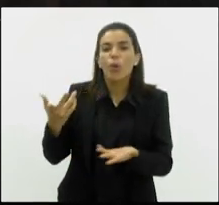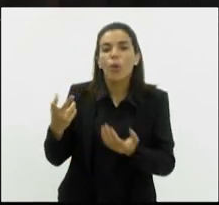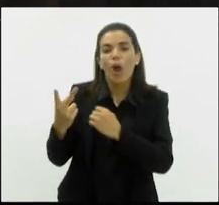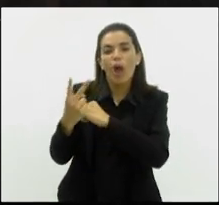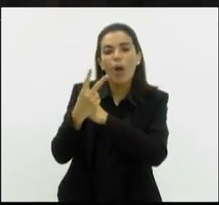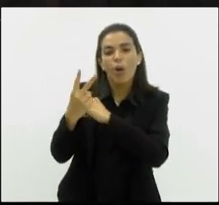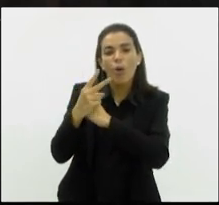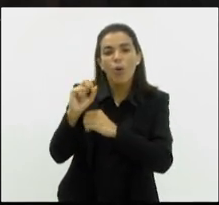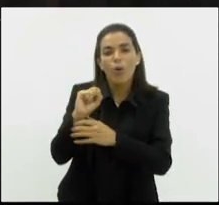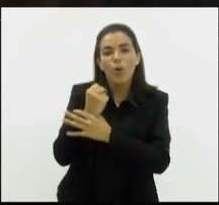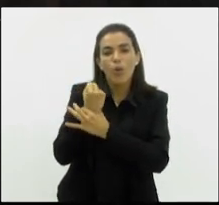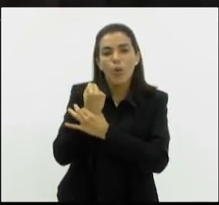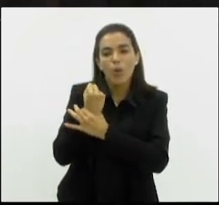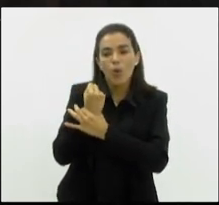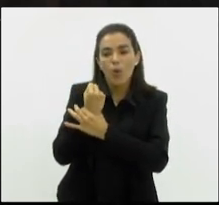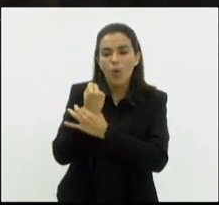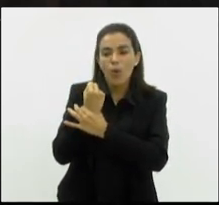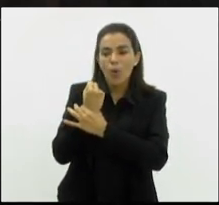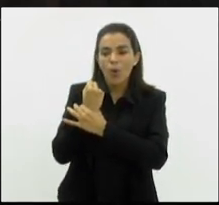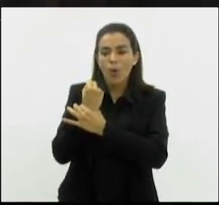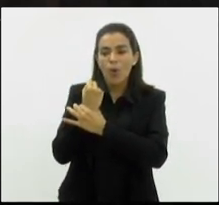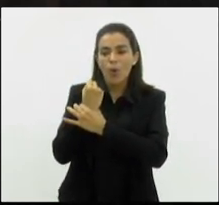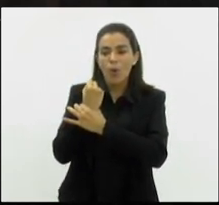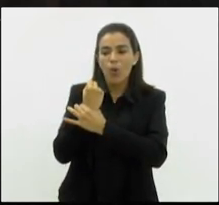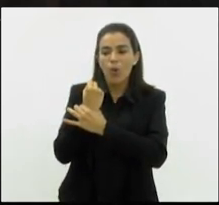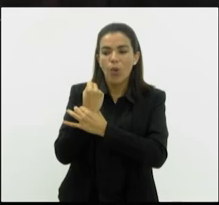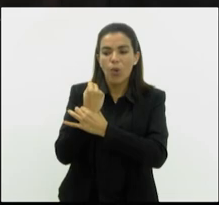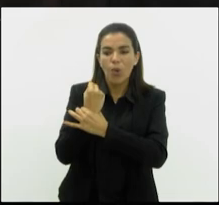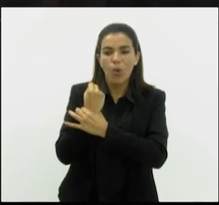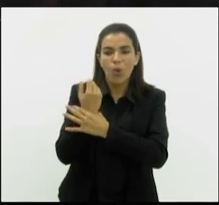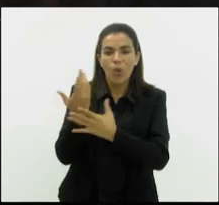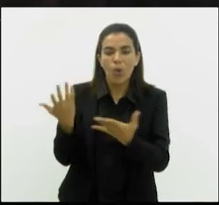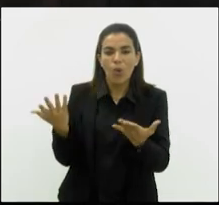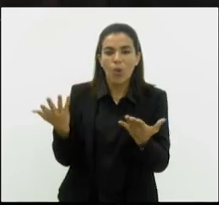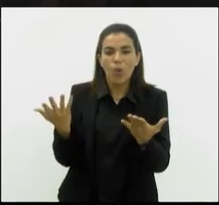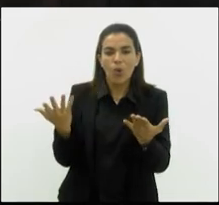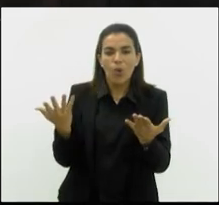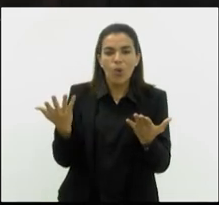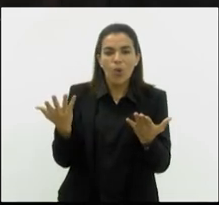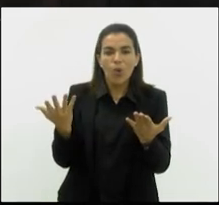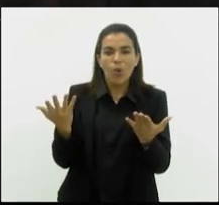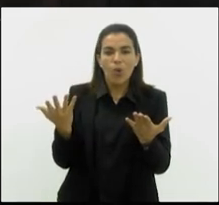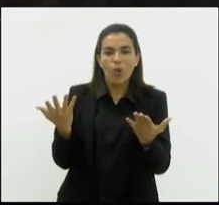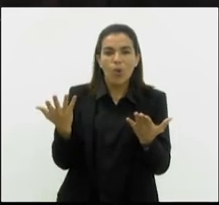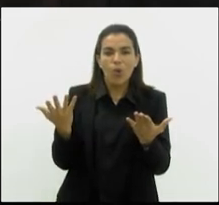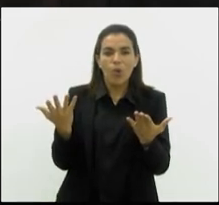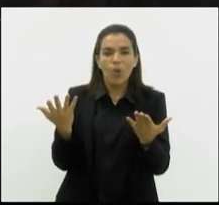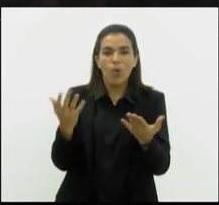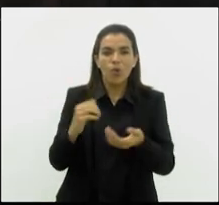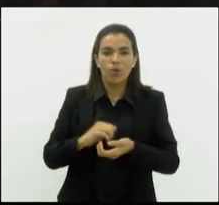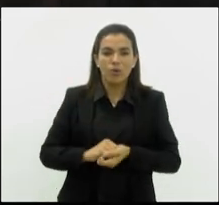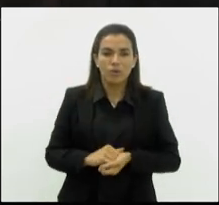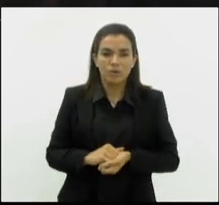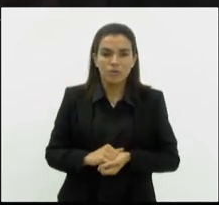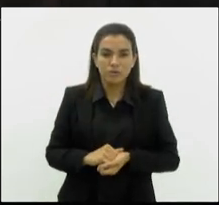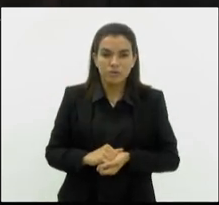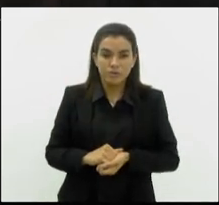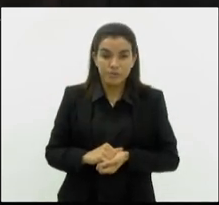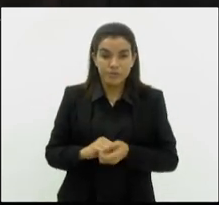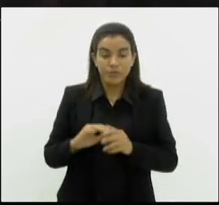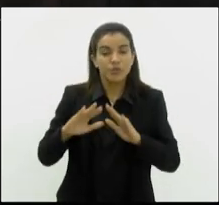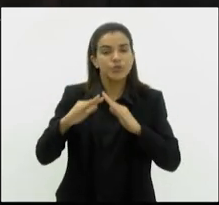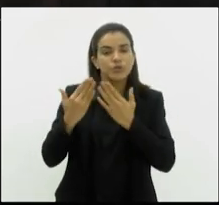esses moradores de a padaria, do supermercado, enfim, afinal, o estudante